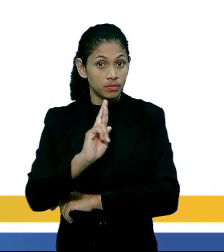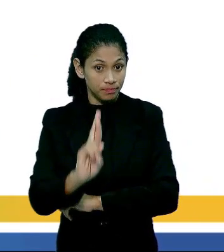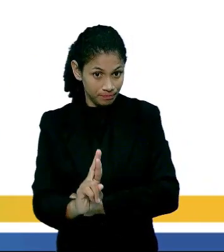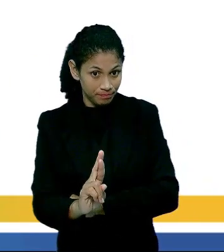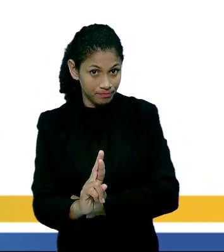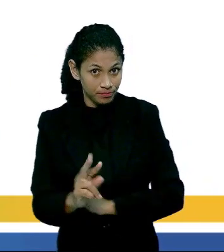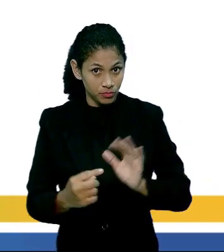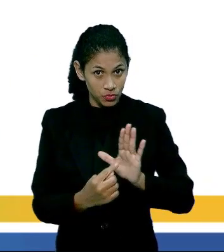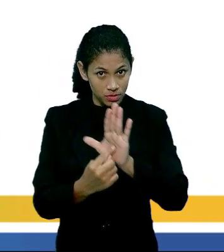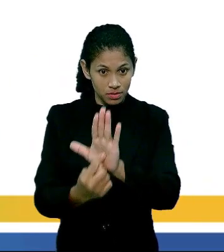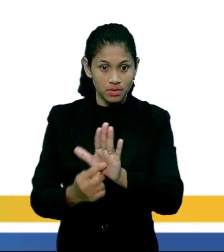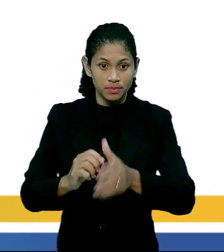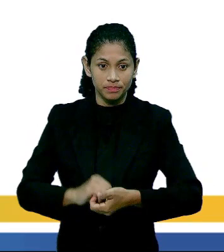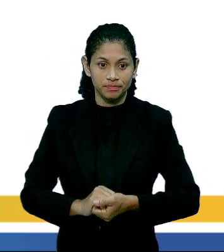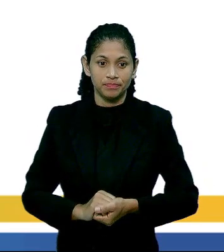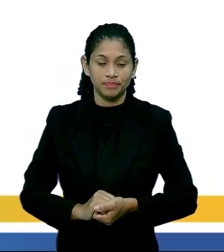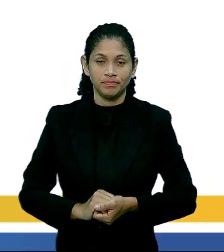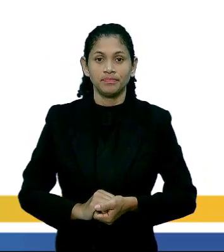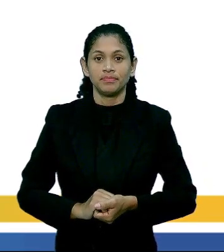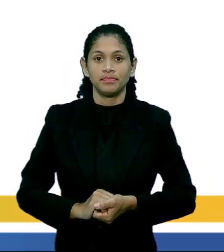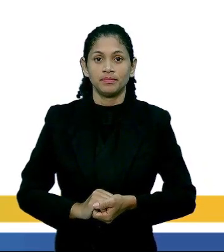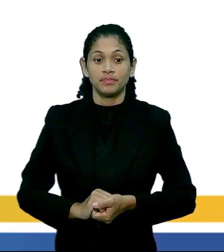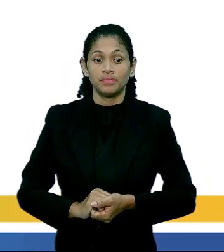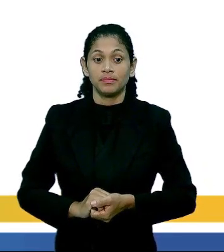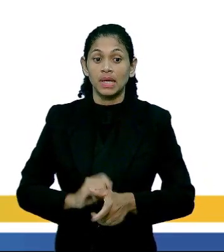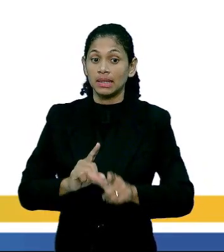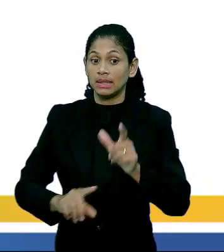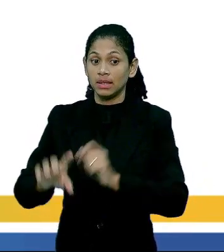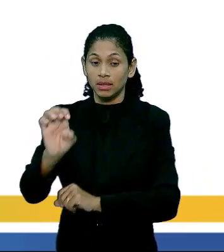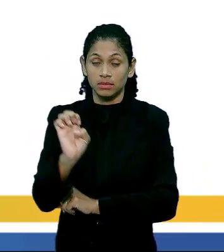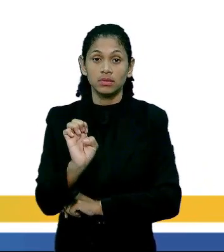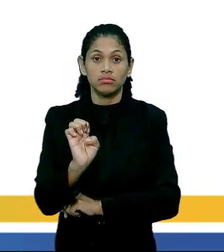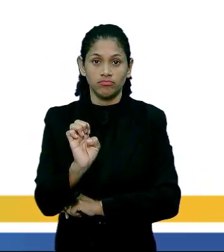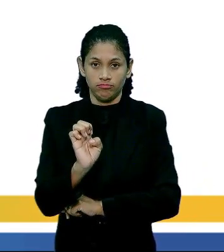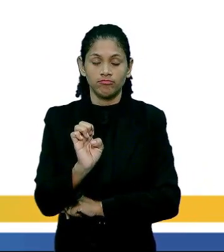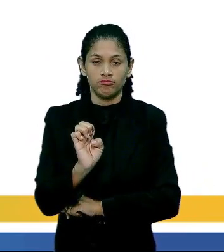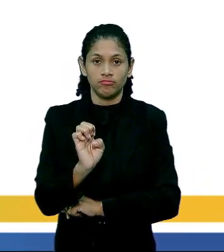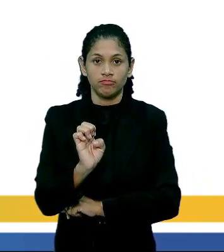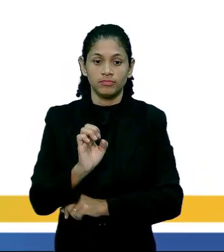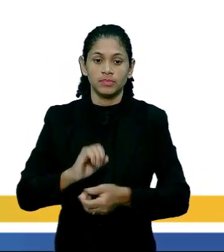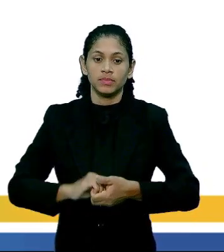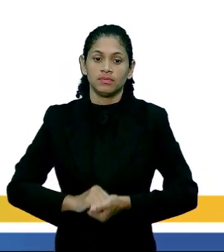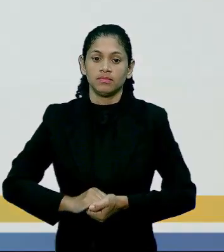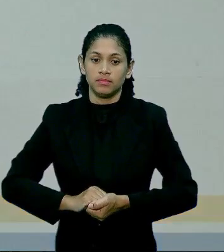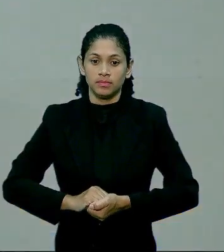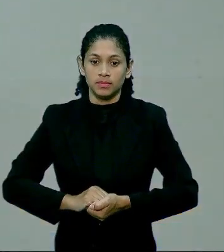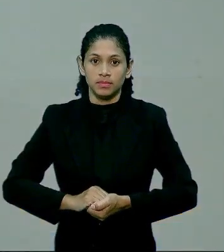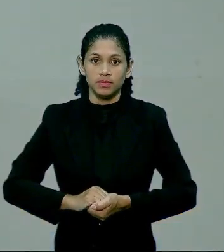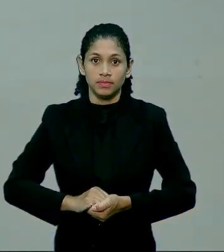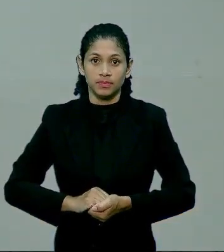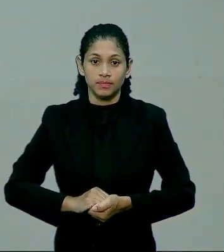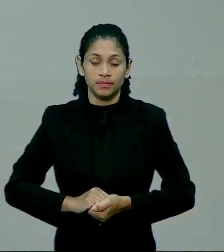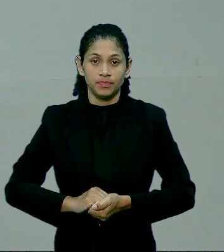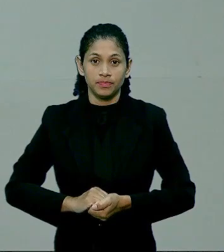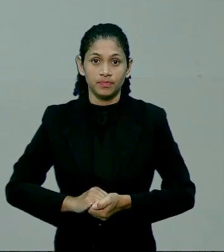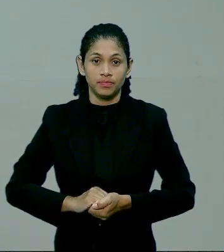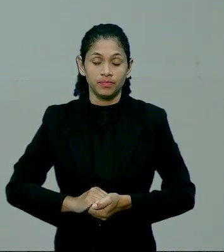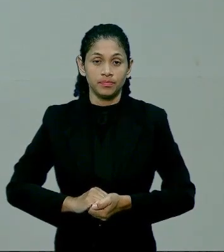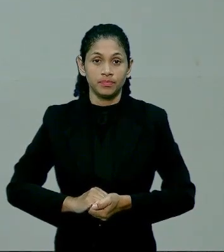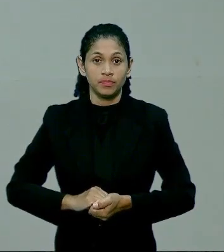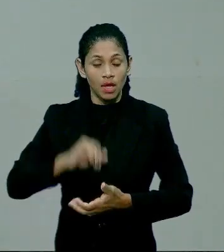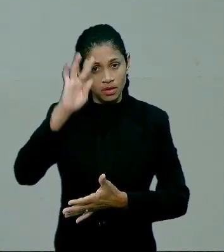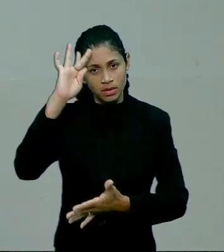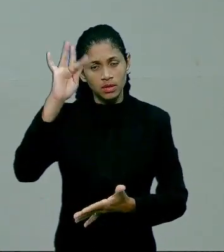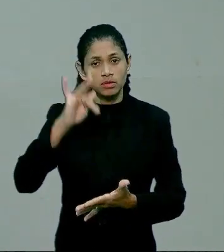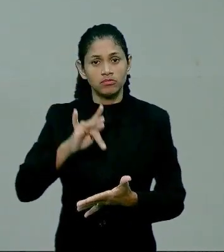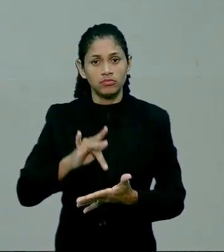vocês não ficarem na dúvida. O gabarito é contestação dos estereótipos consolidados, que é justamente